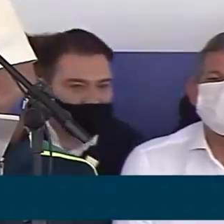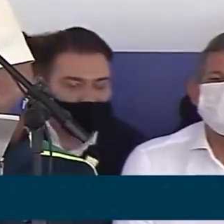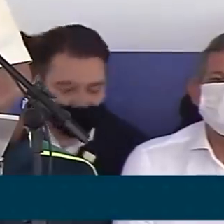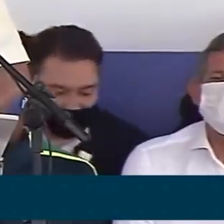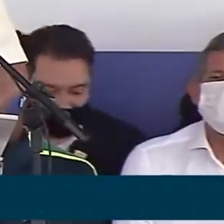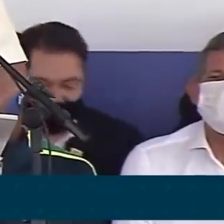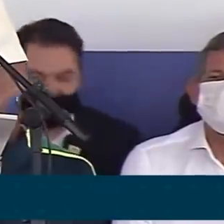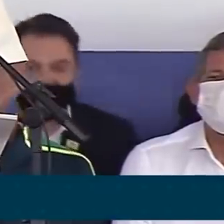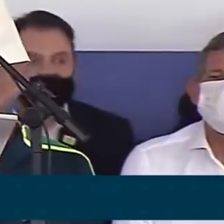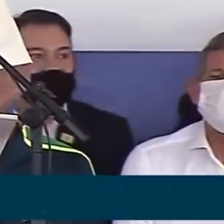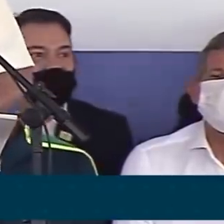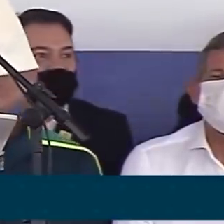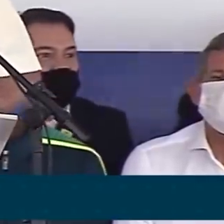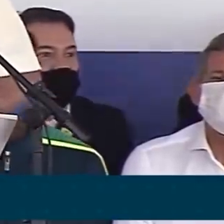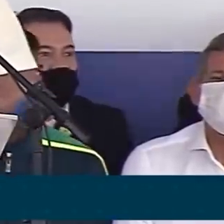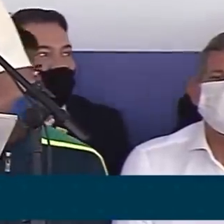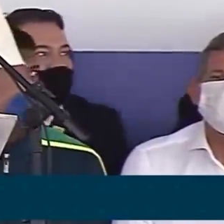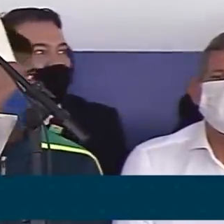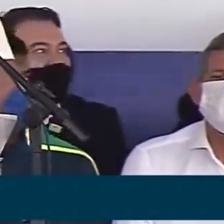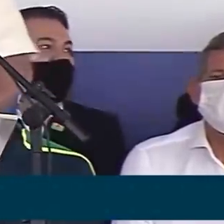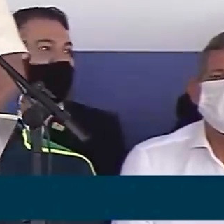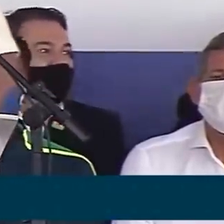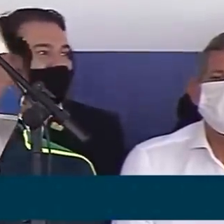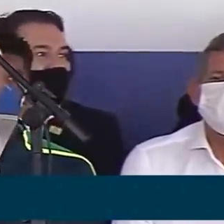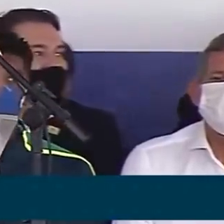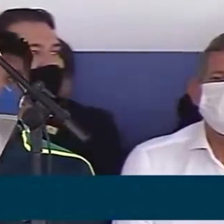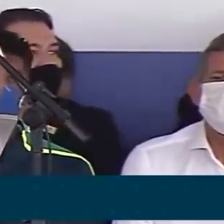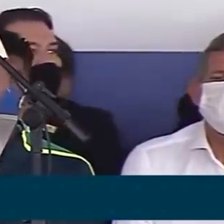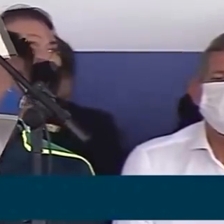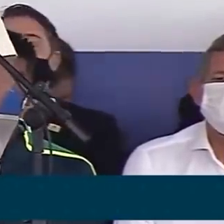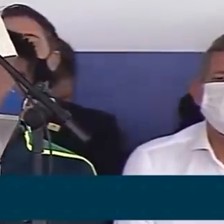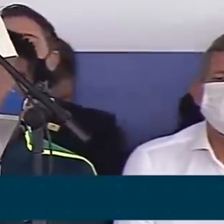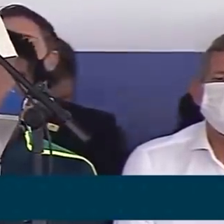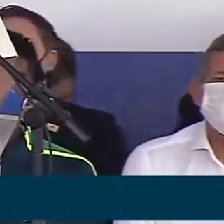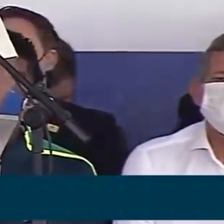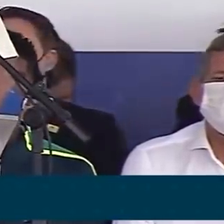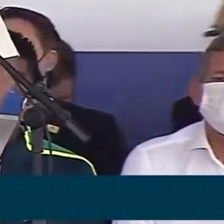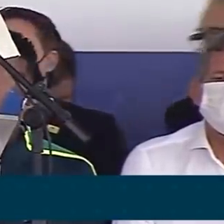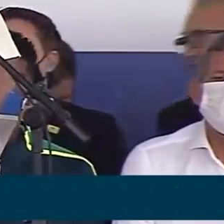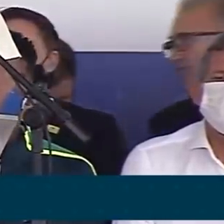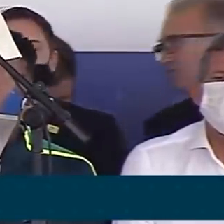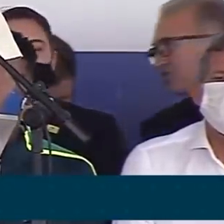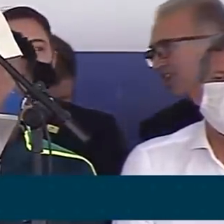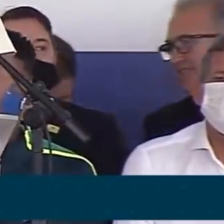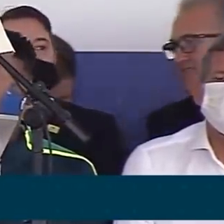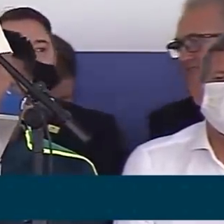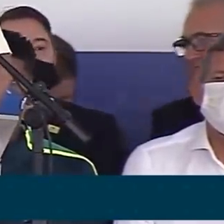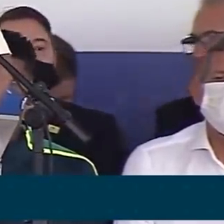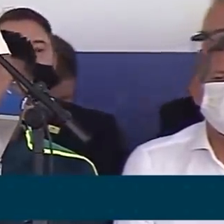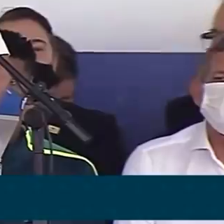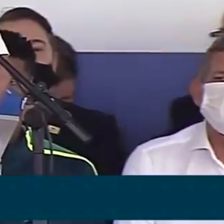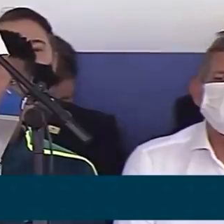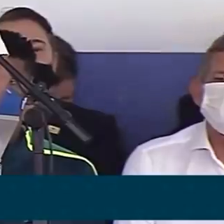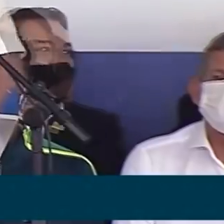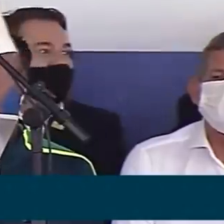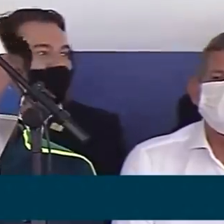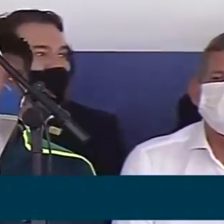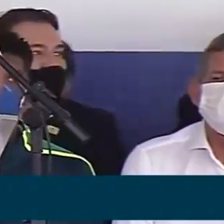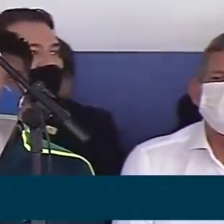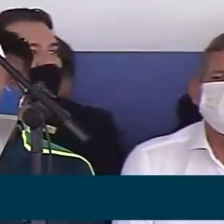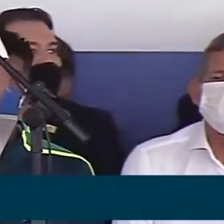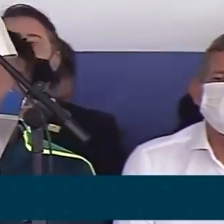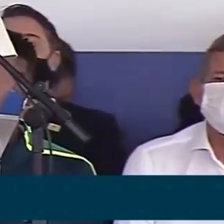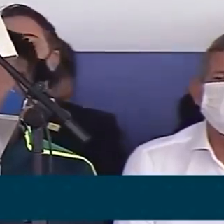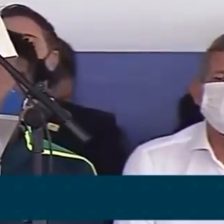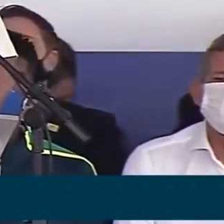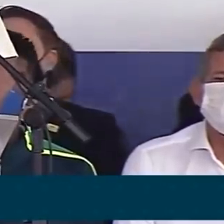Antes de assumirmos, as estatais no Brasil dava prejuízo de dezenas de bilhões de reais. Hoje as estatais dão